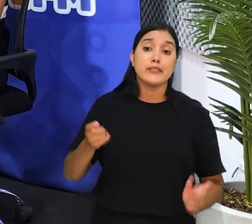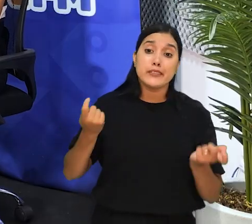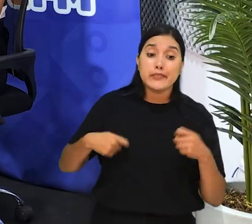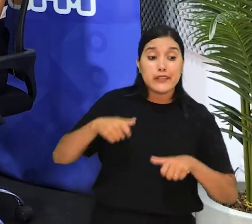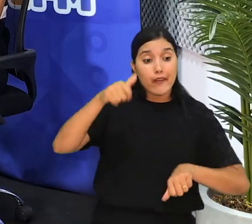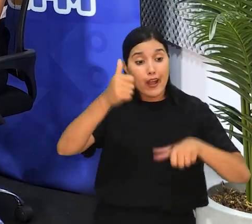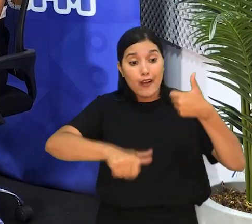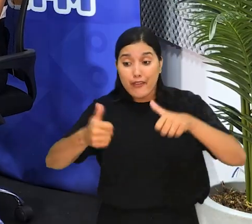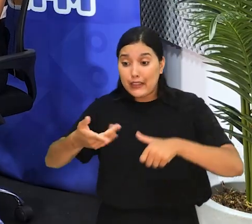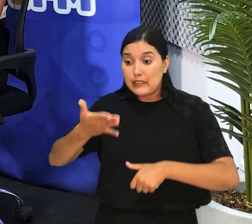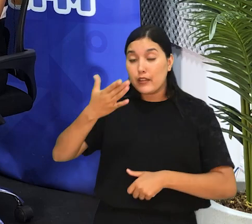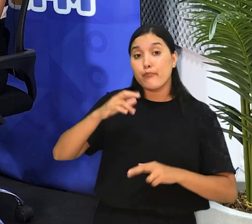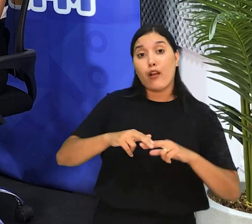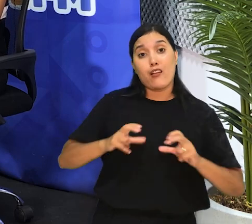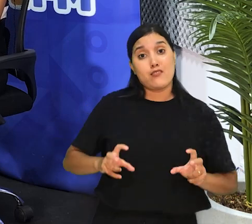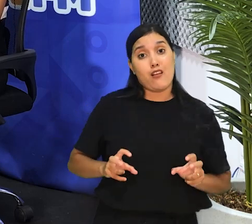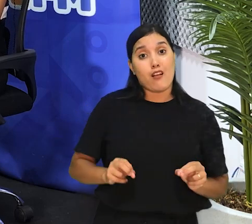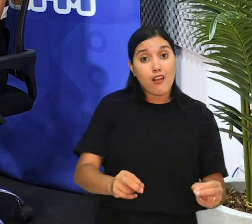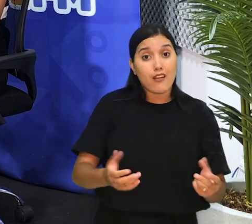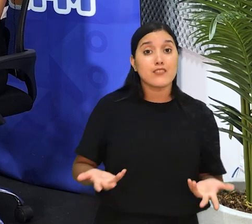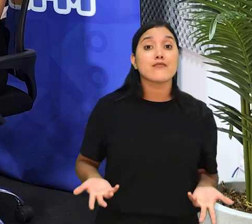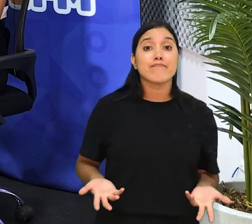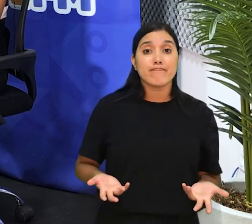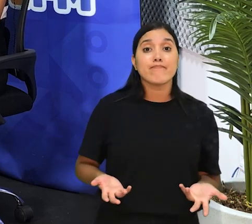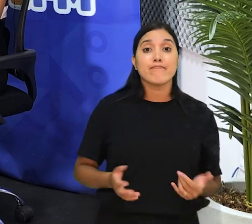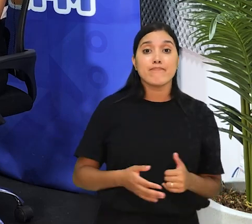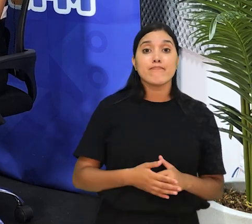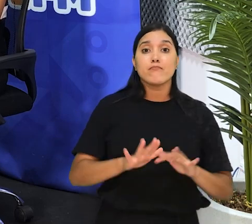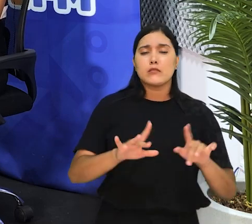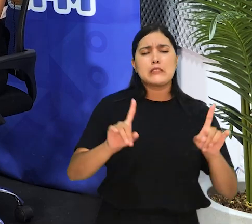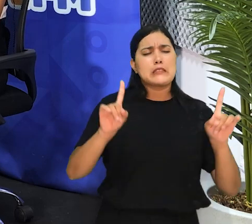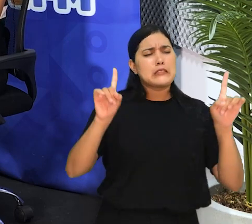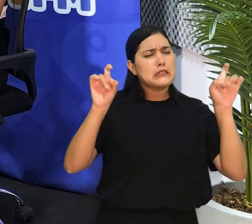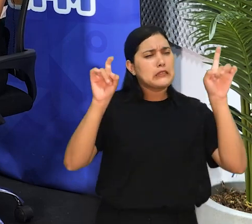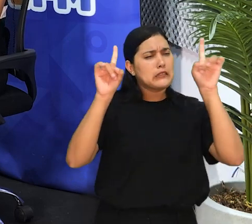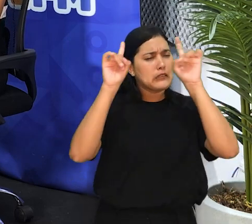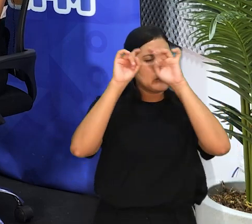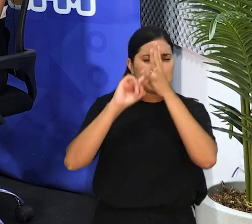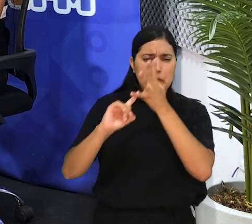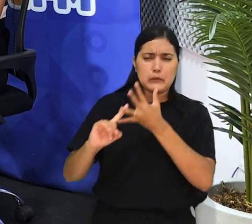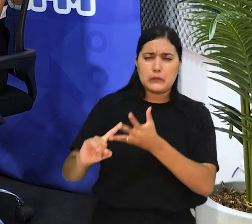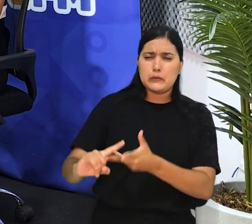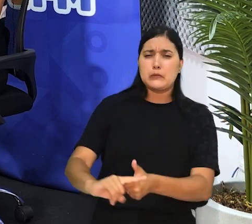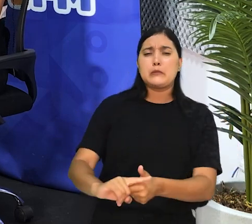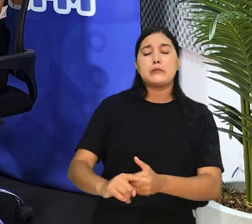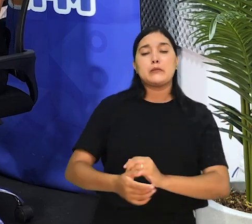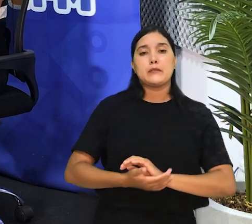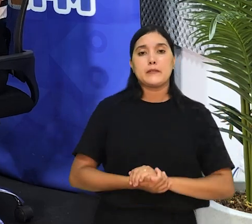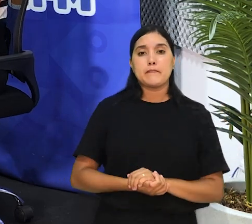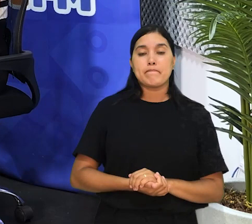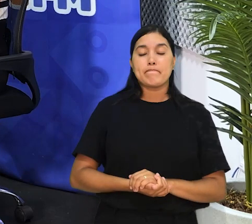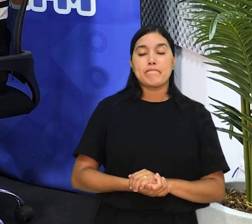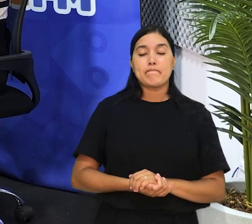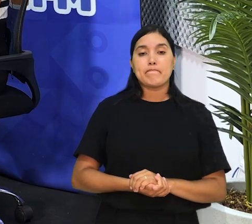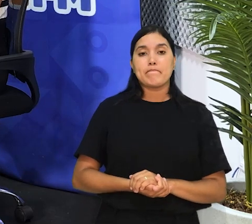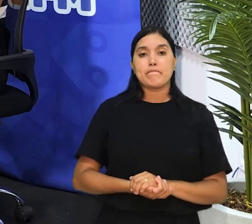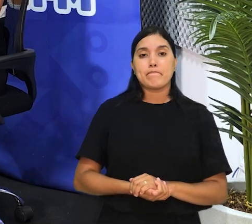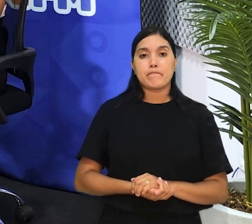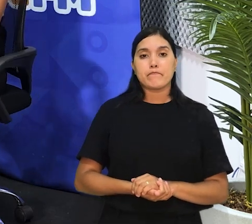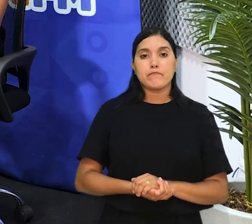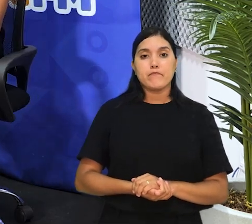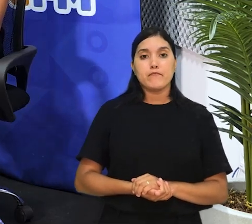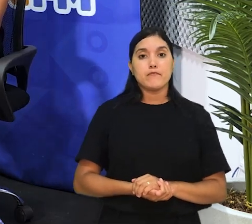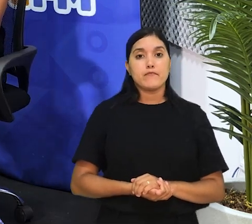que ir porque ele tinha que ser avaliado, né, por causa do câncer. Mas os desafios são grandes demais. Muito. Eu quero aproveitar a